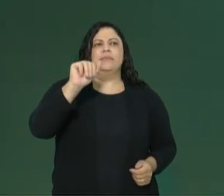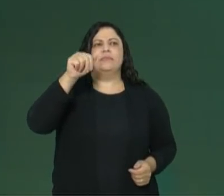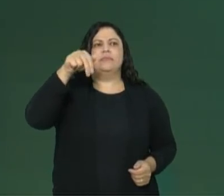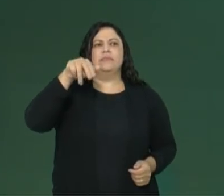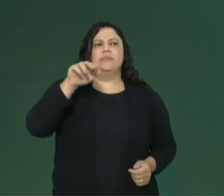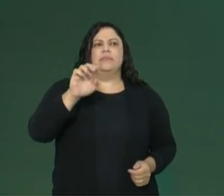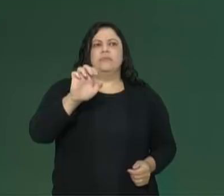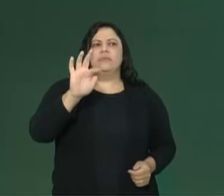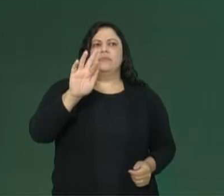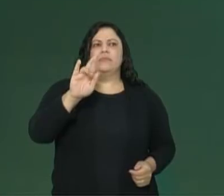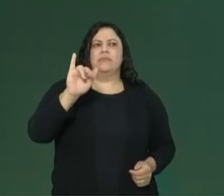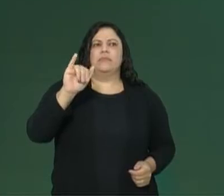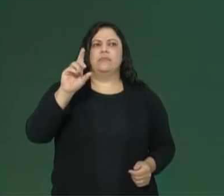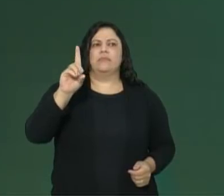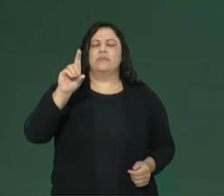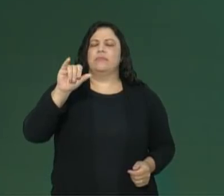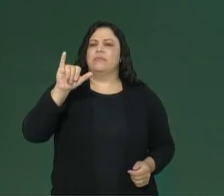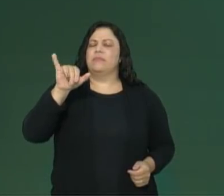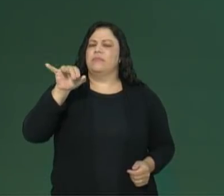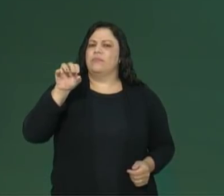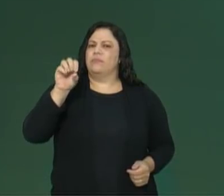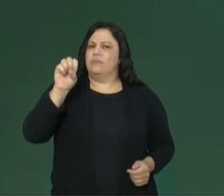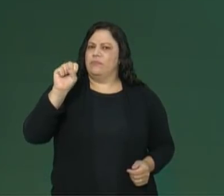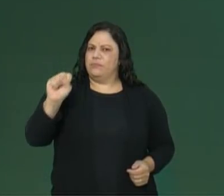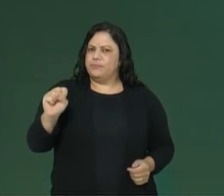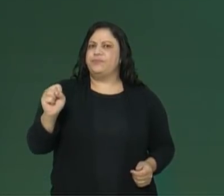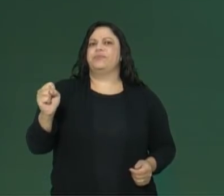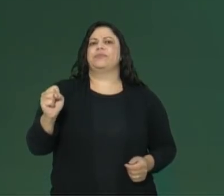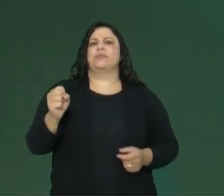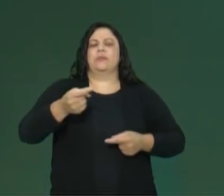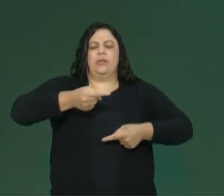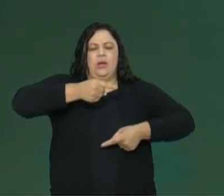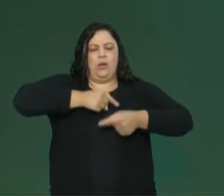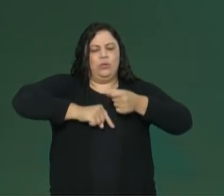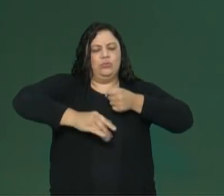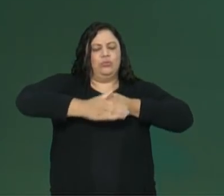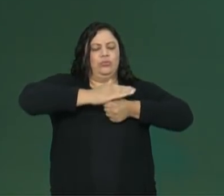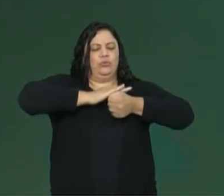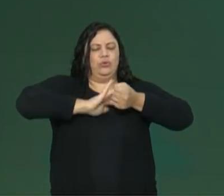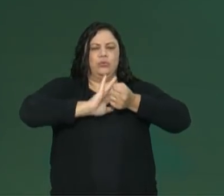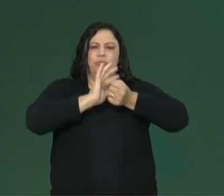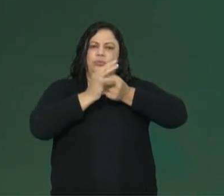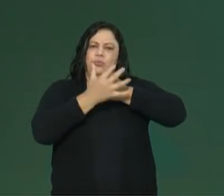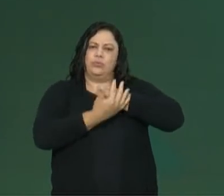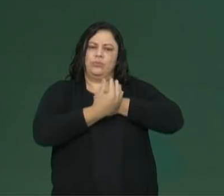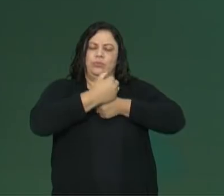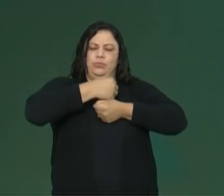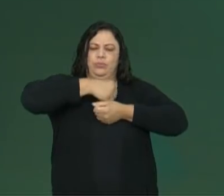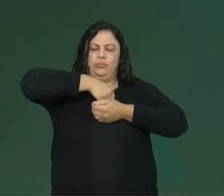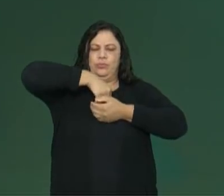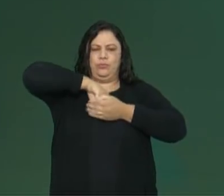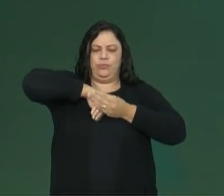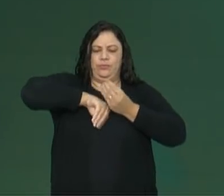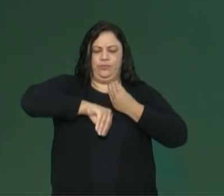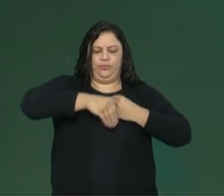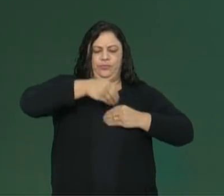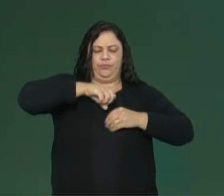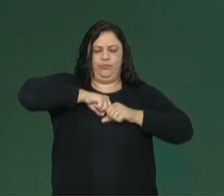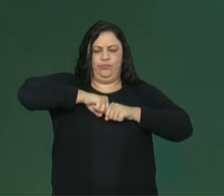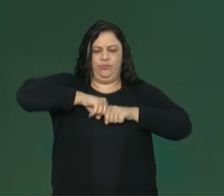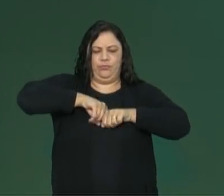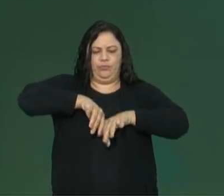Eles vão revestir os vasos sanguíneos e vão transportar as excretas de dentro do vaso sanguíneo,